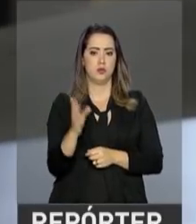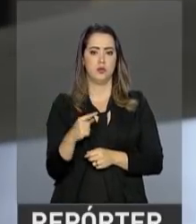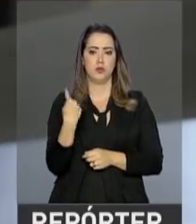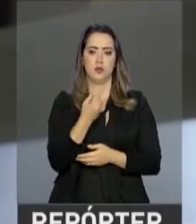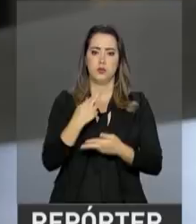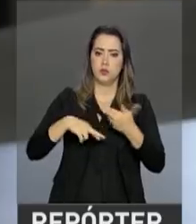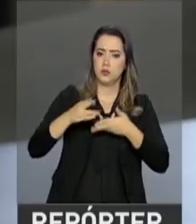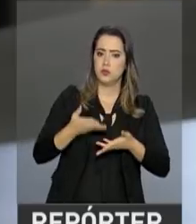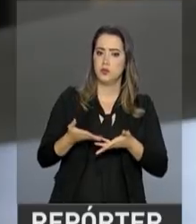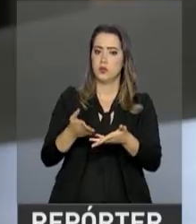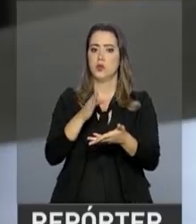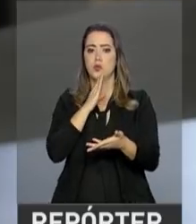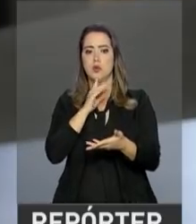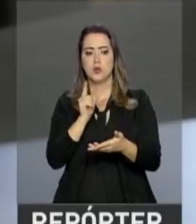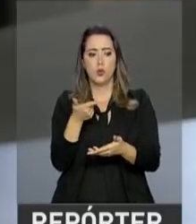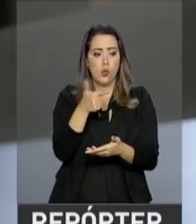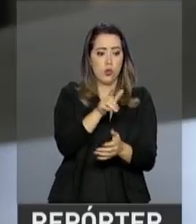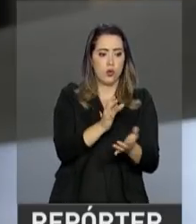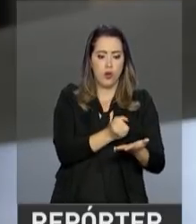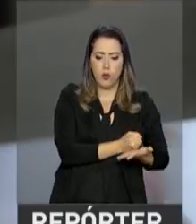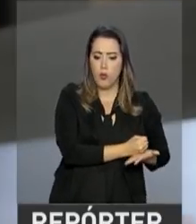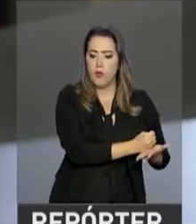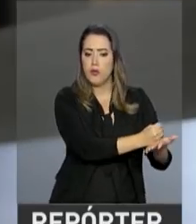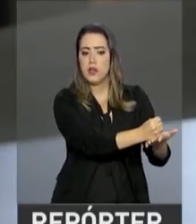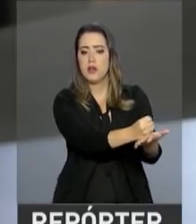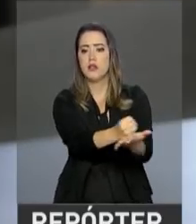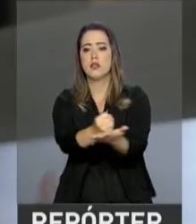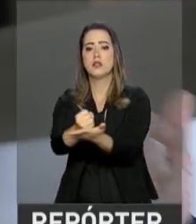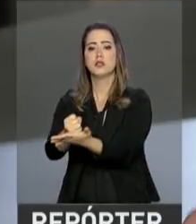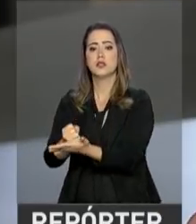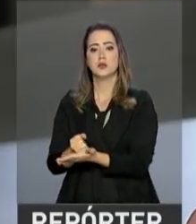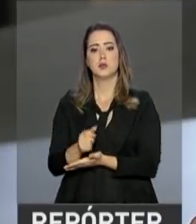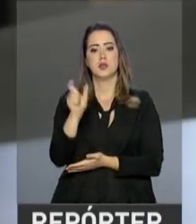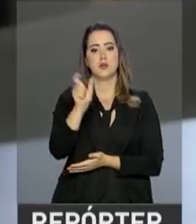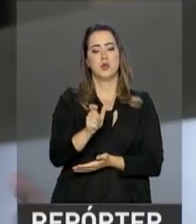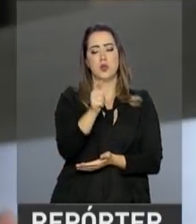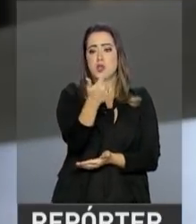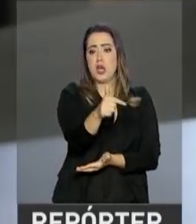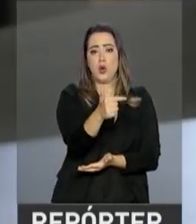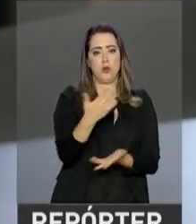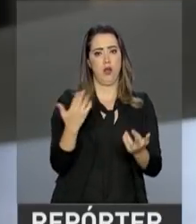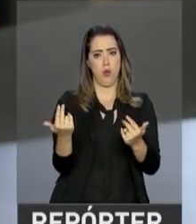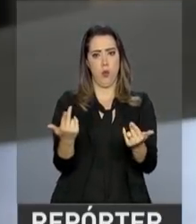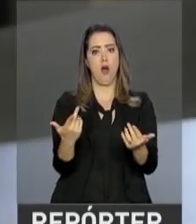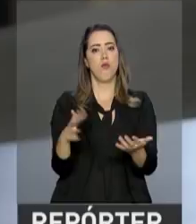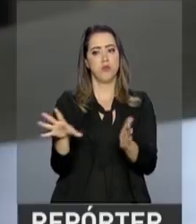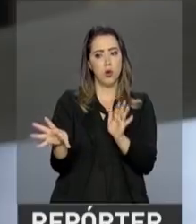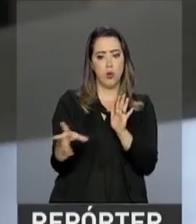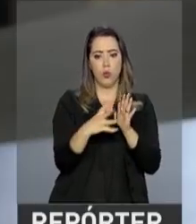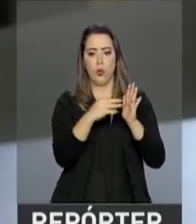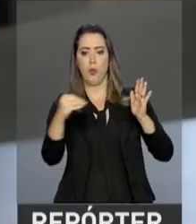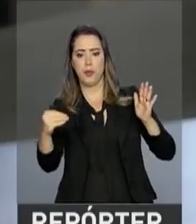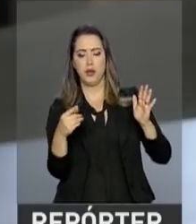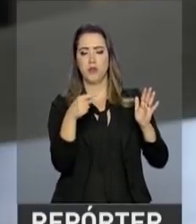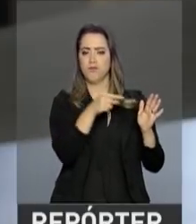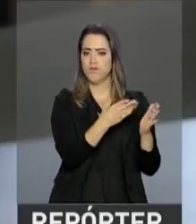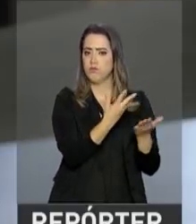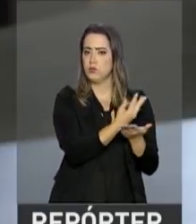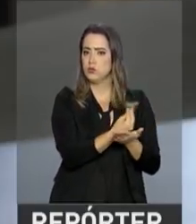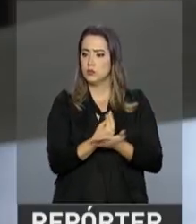lado premia reconhece por outro lado oferece é pra quem ainda não tem essas soluções no seu território a oportunidade de estar em contato